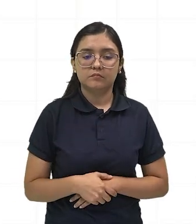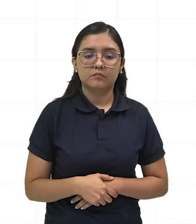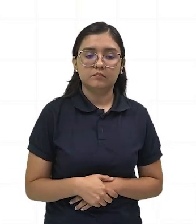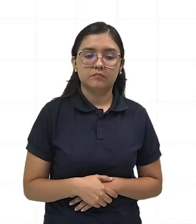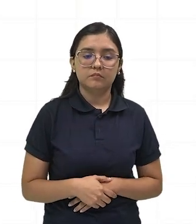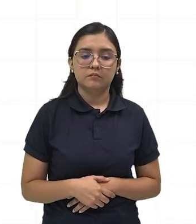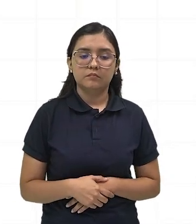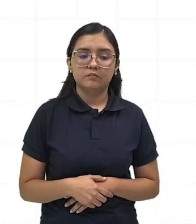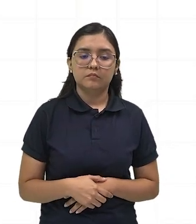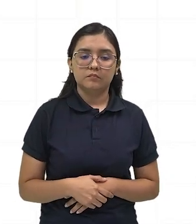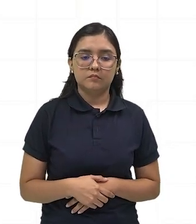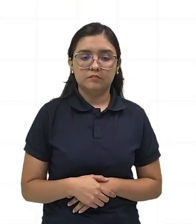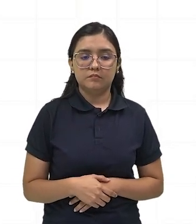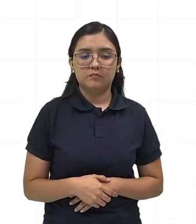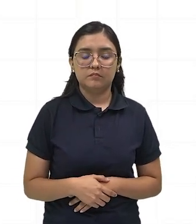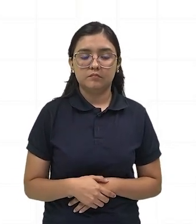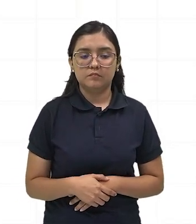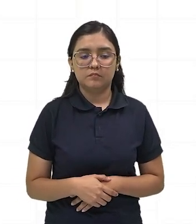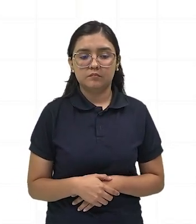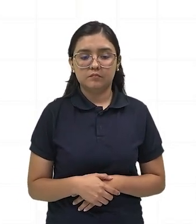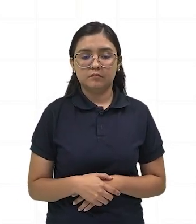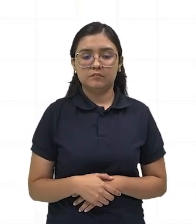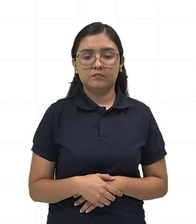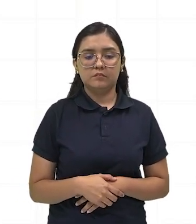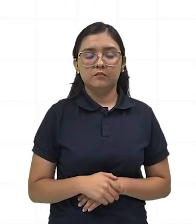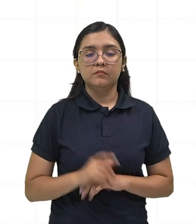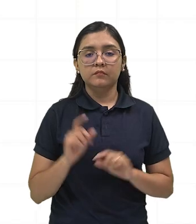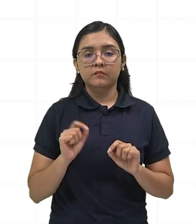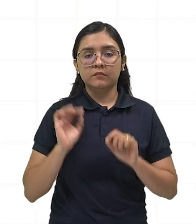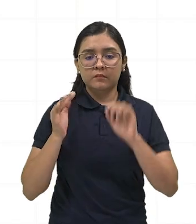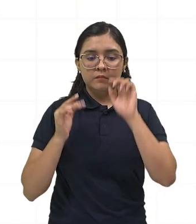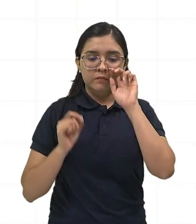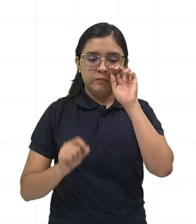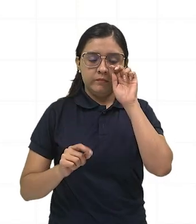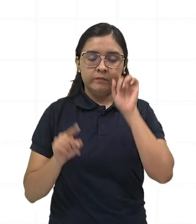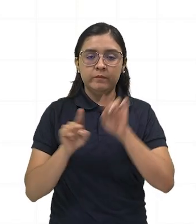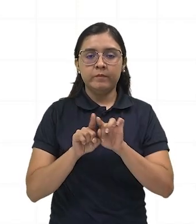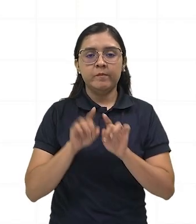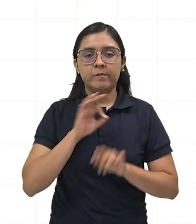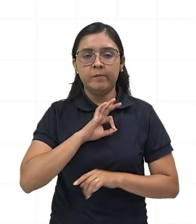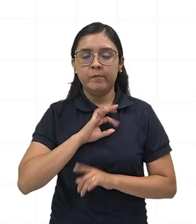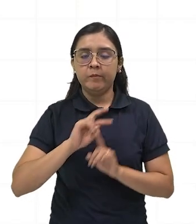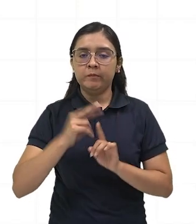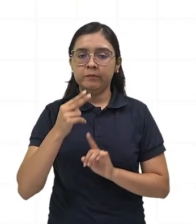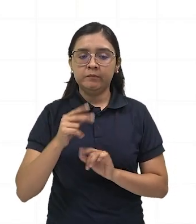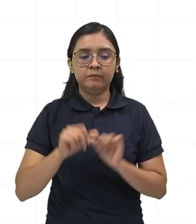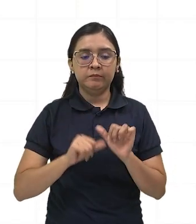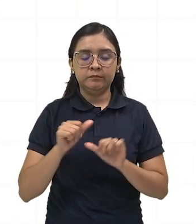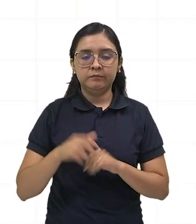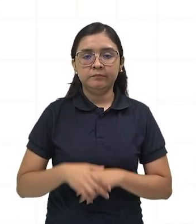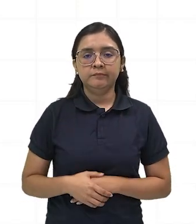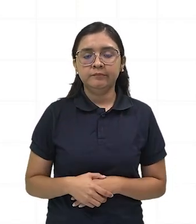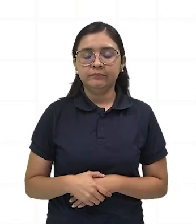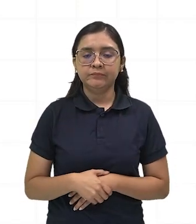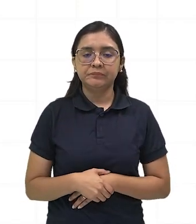2 eu dobrei, né? E o que aconteceu? Dobrou o salário